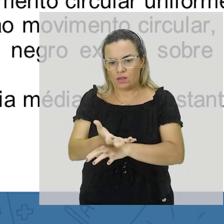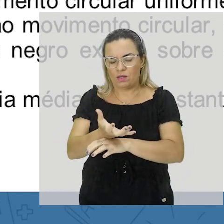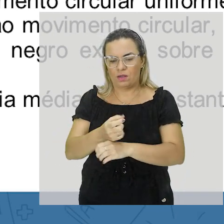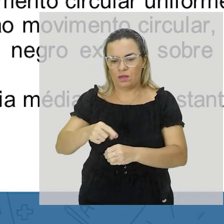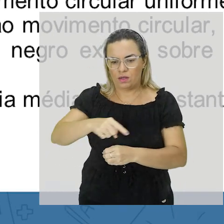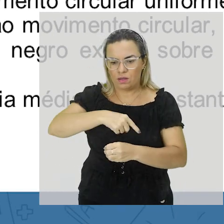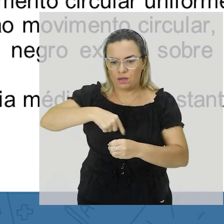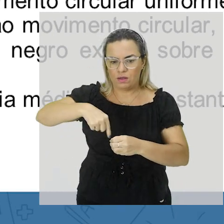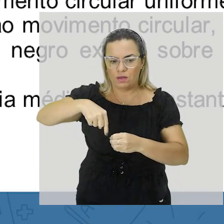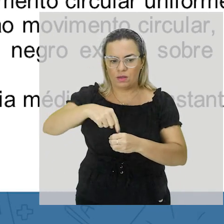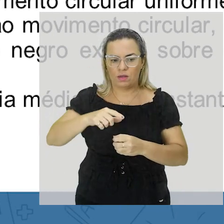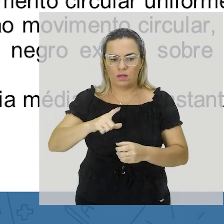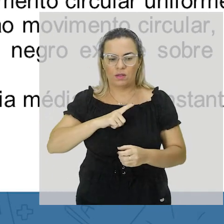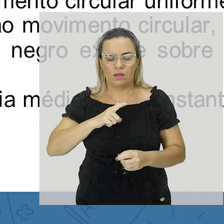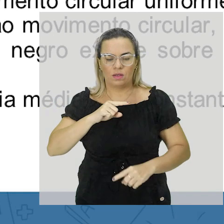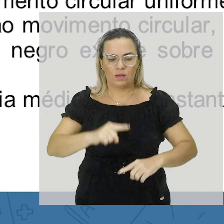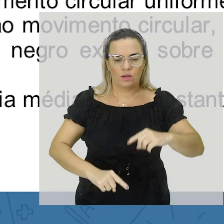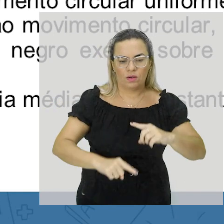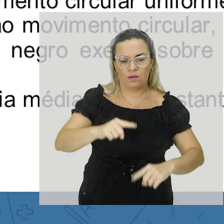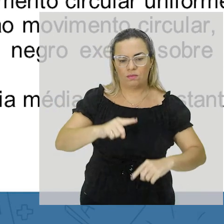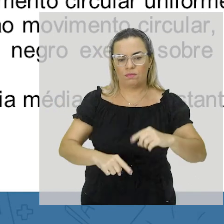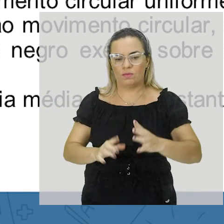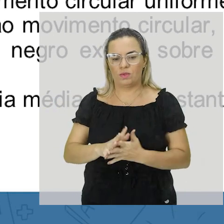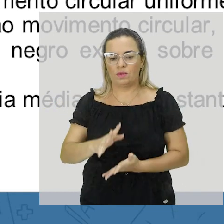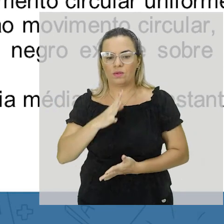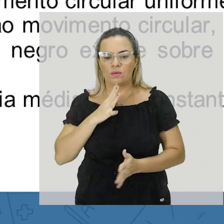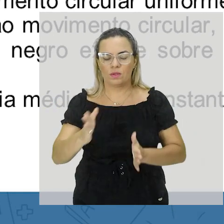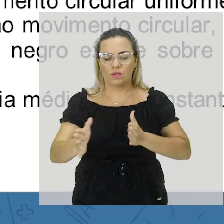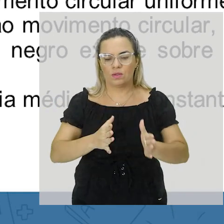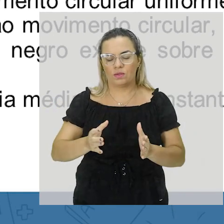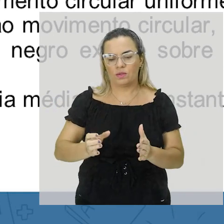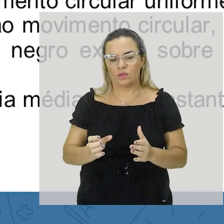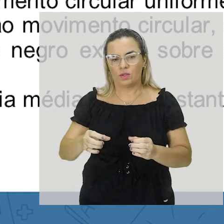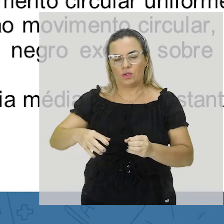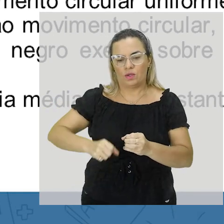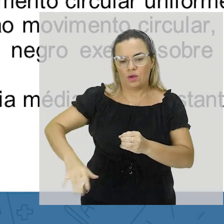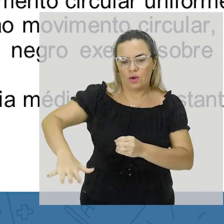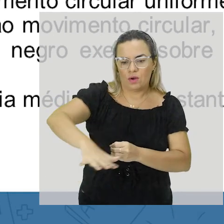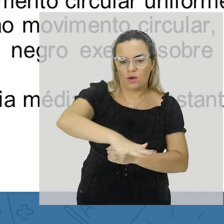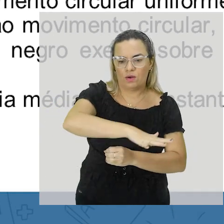conhecimento do período de rotação e da distância média,